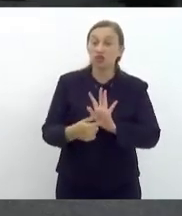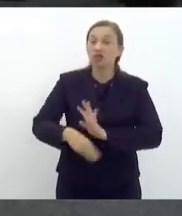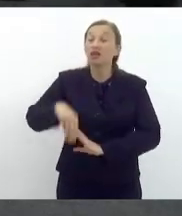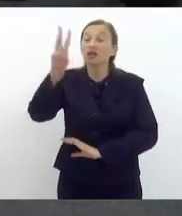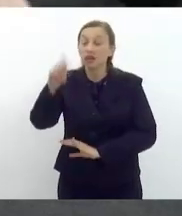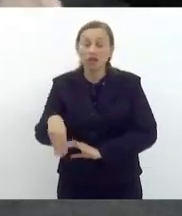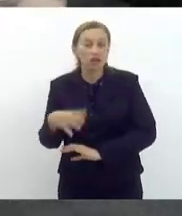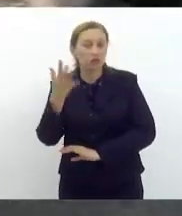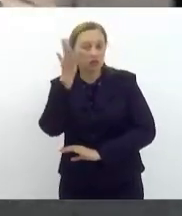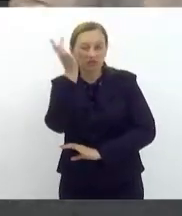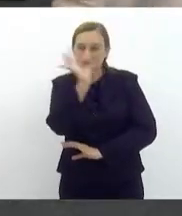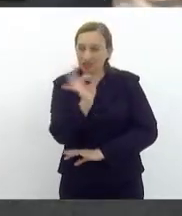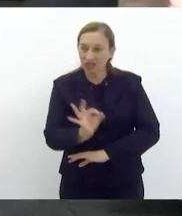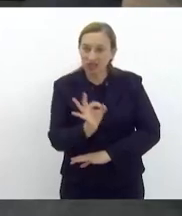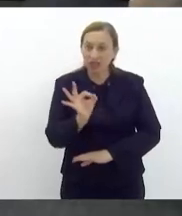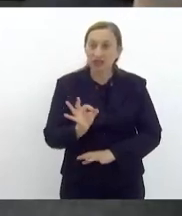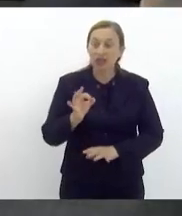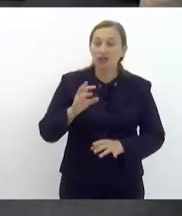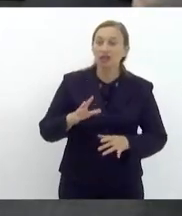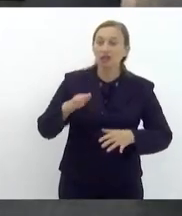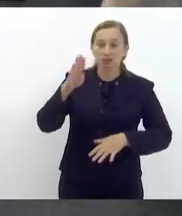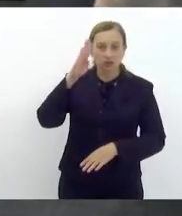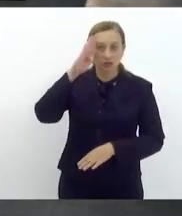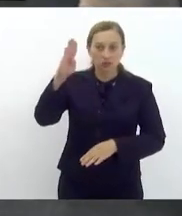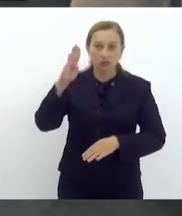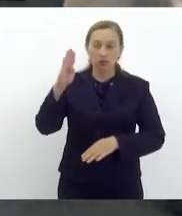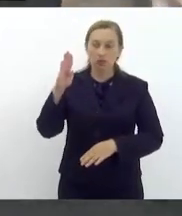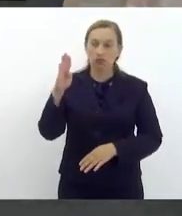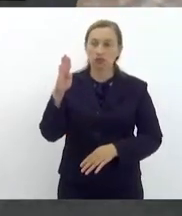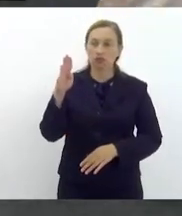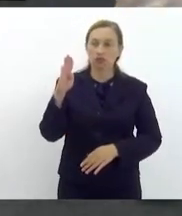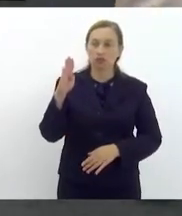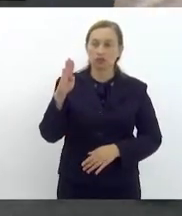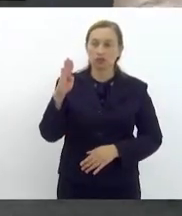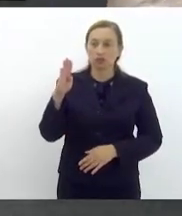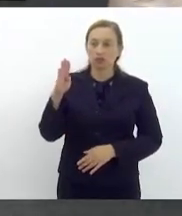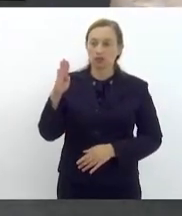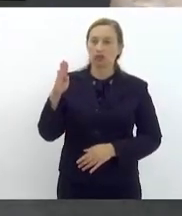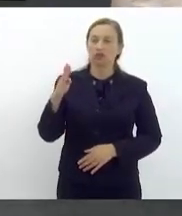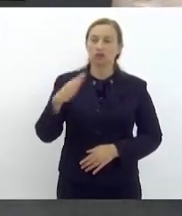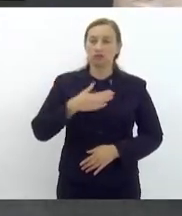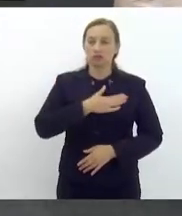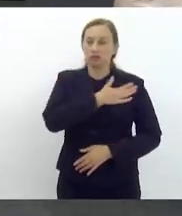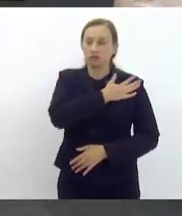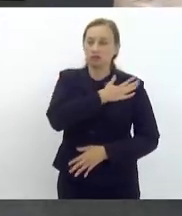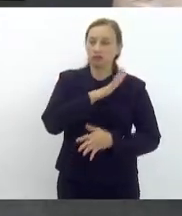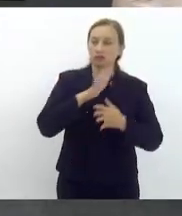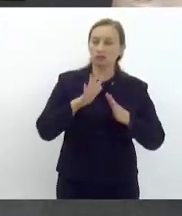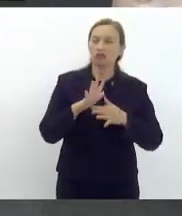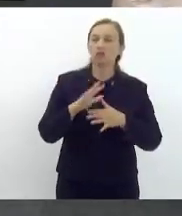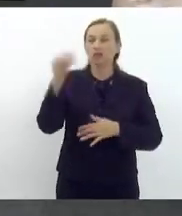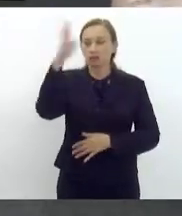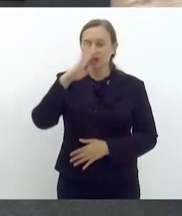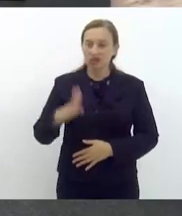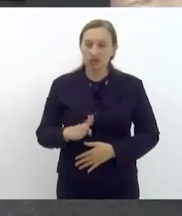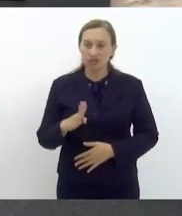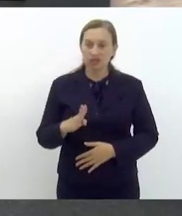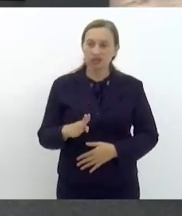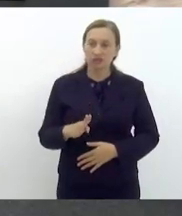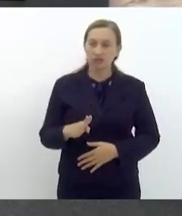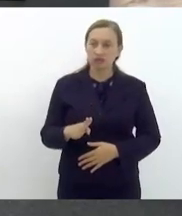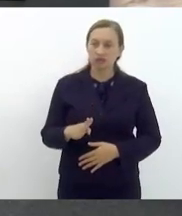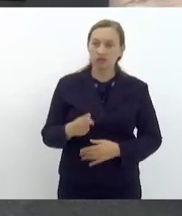ainda não entendeu. As Forças Armadas brasileiras são fundamentais na defesa da democracia e no